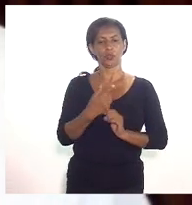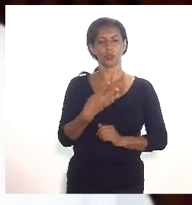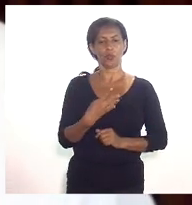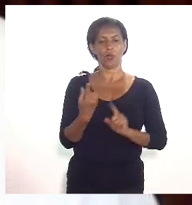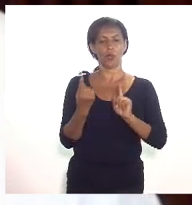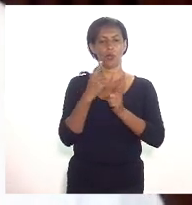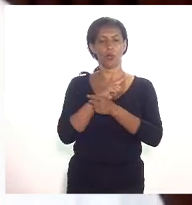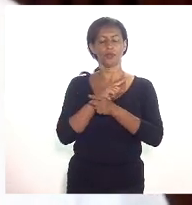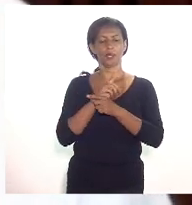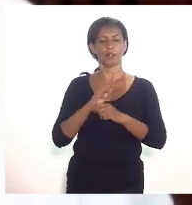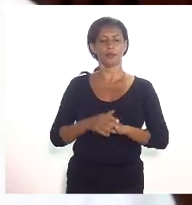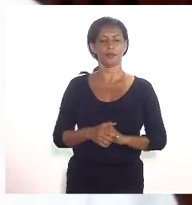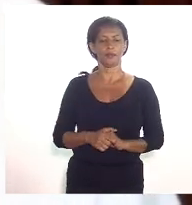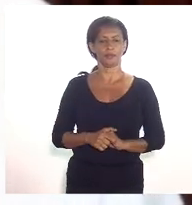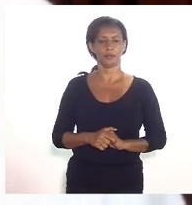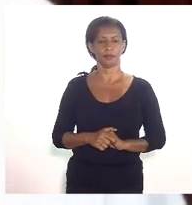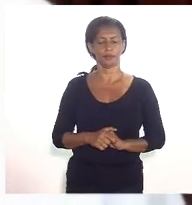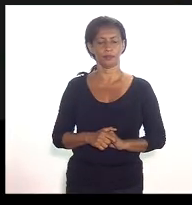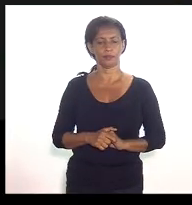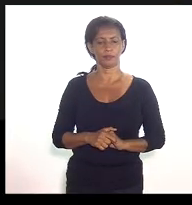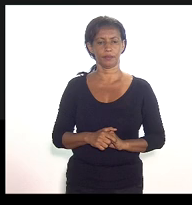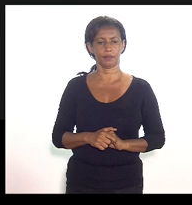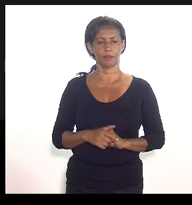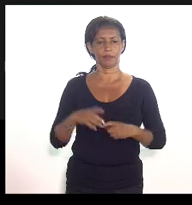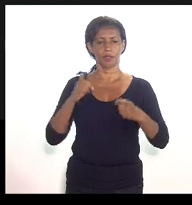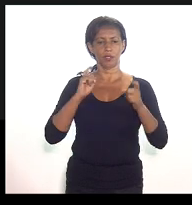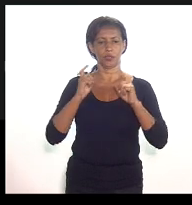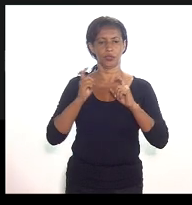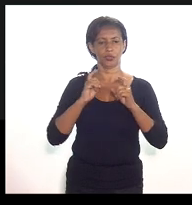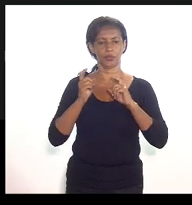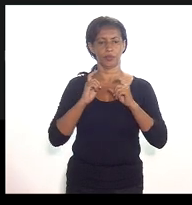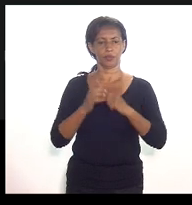contrárias demais emendas. Em discussão.